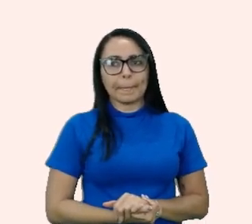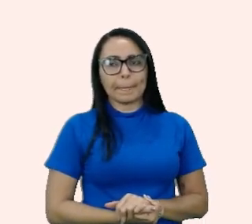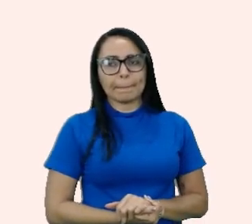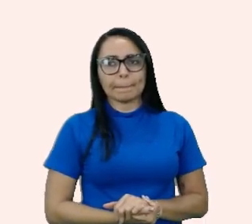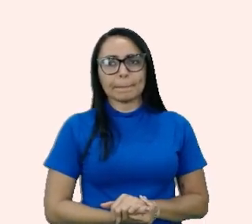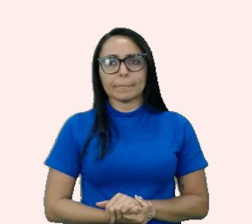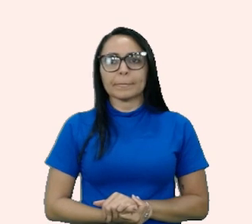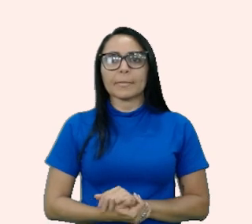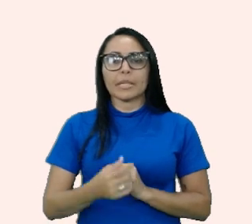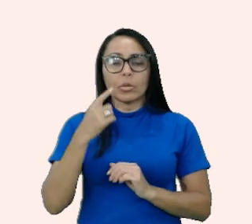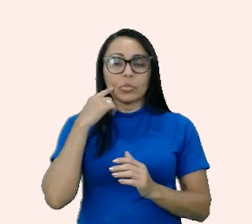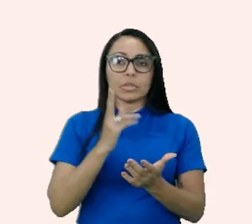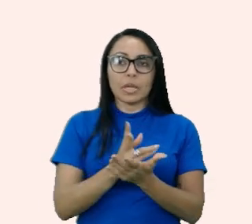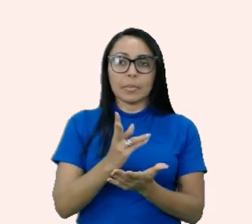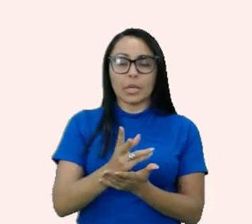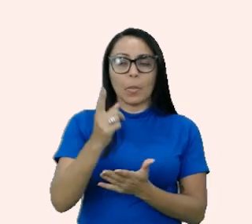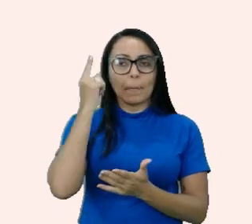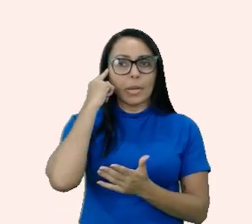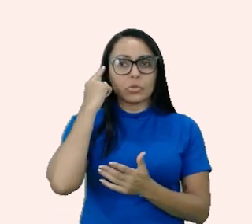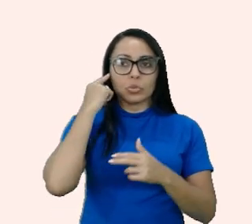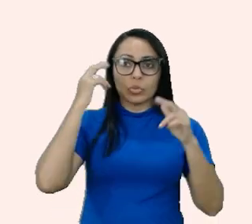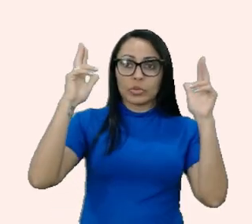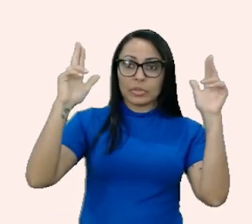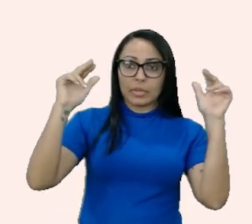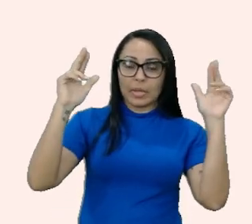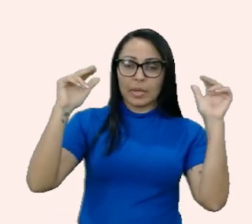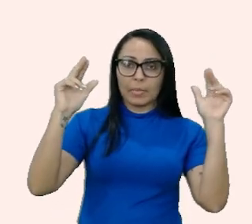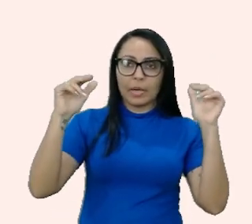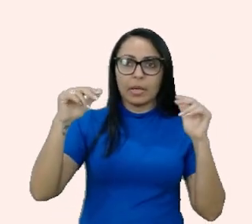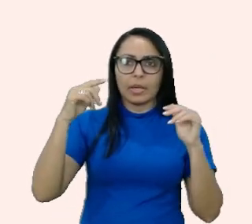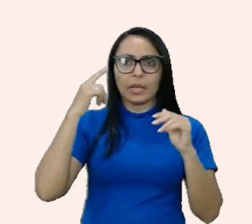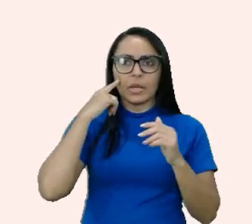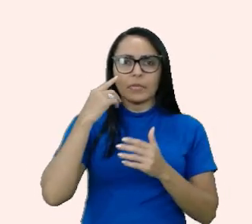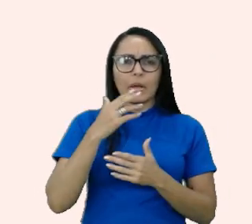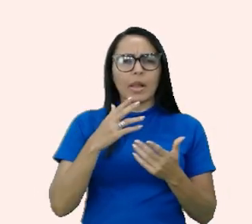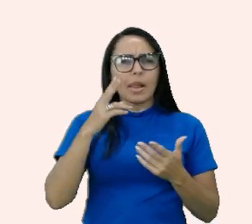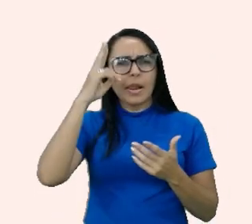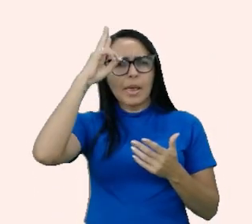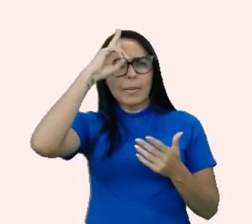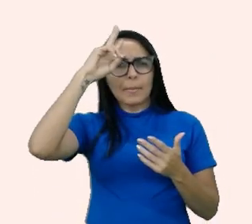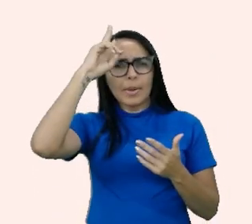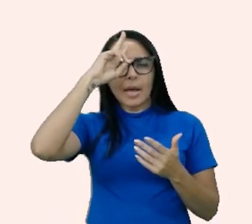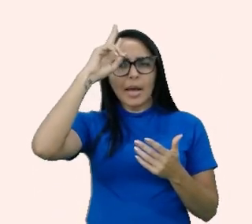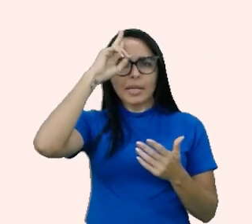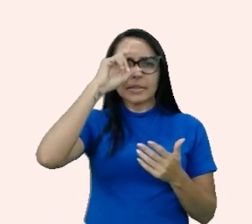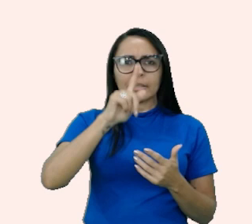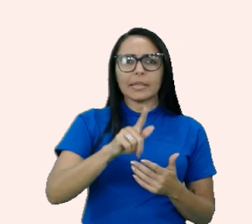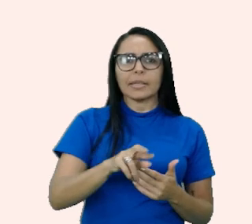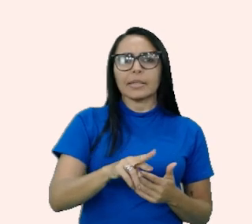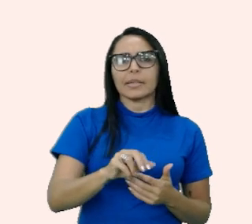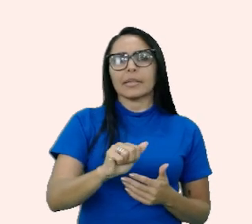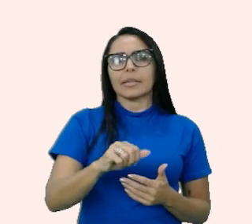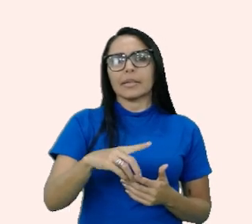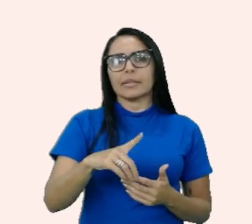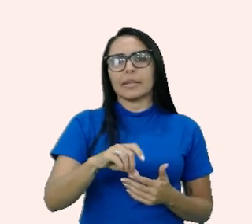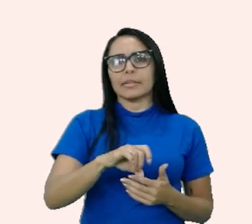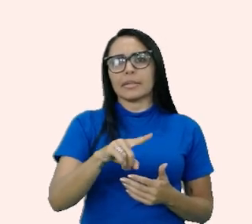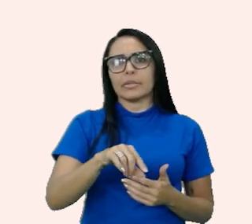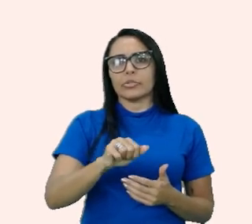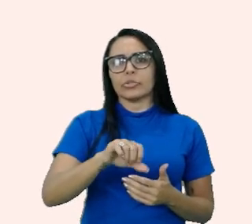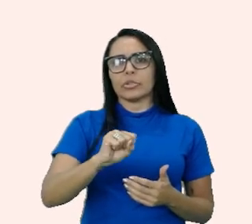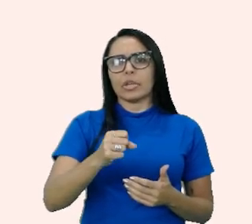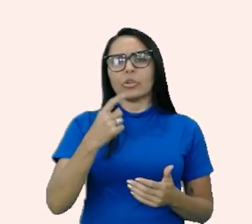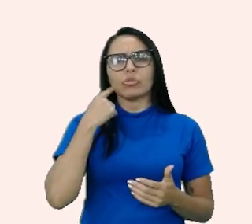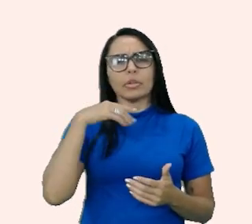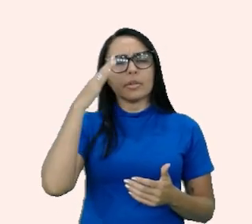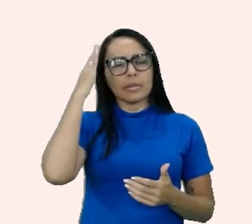Proporcionalidade, toda vez que eu penso nesse tema, eu vou lembrar de grandezas. E a gente entende